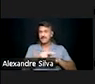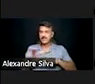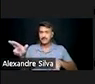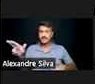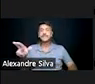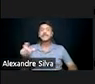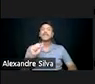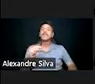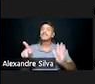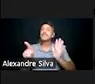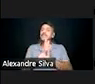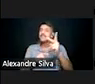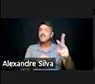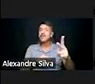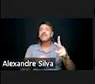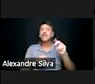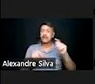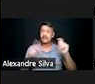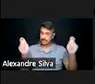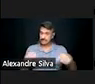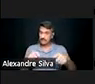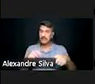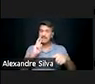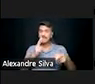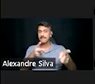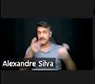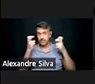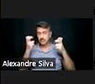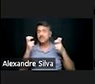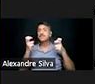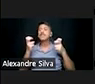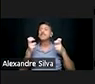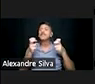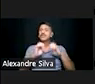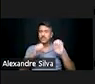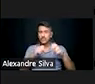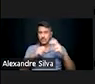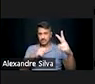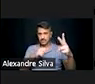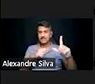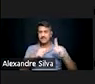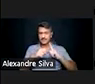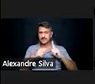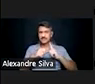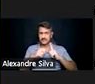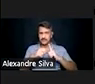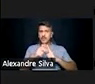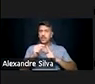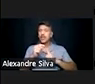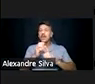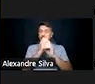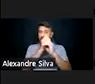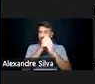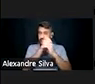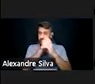radiolários, os quais só é possível observar essas estruturas quando a gente tem o acesso a um microscópio eletrônico